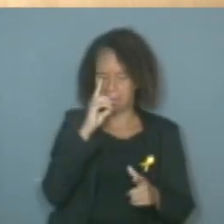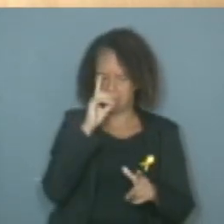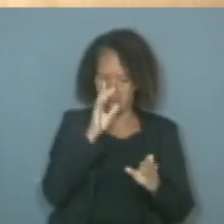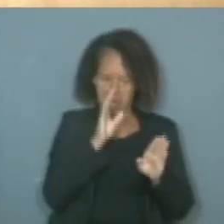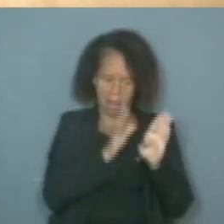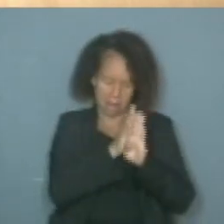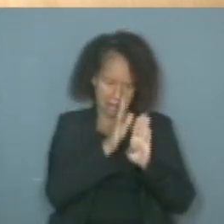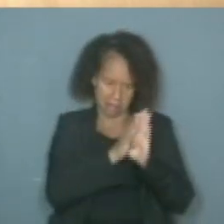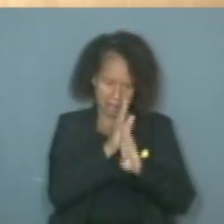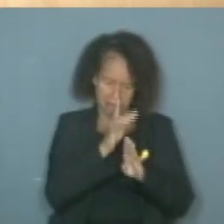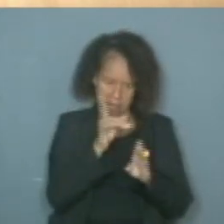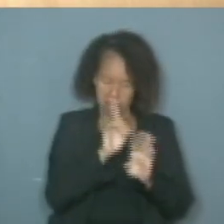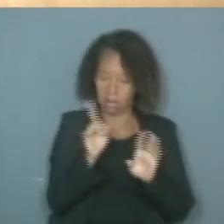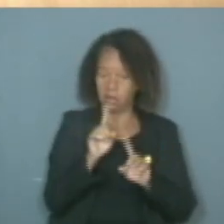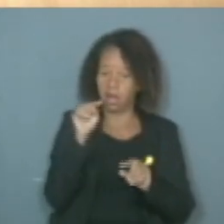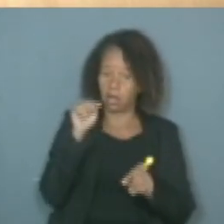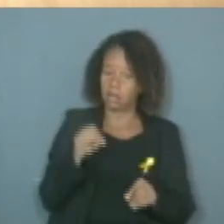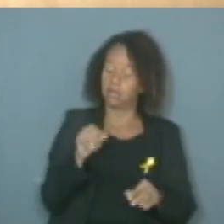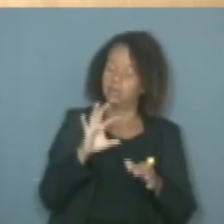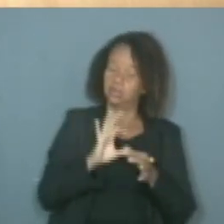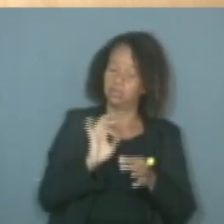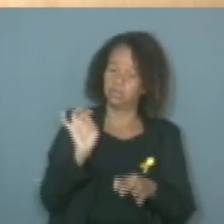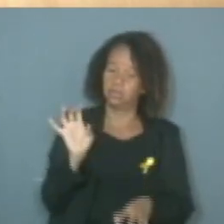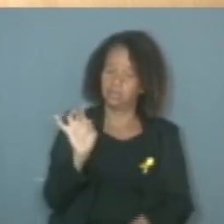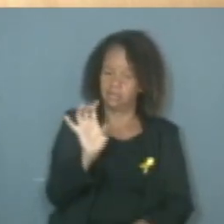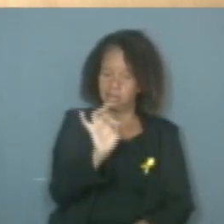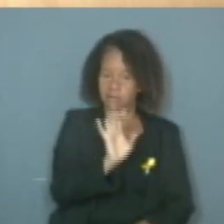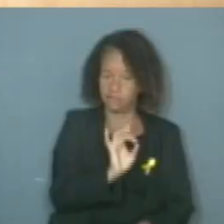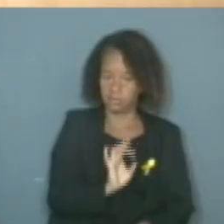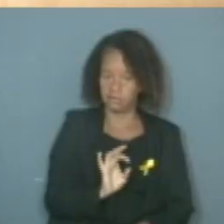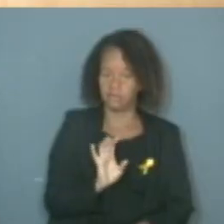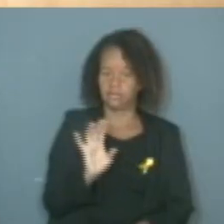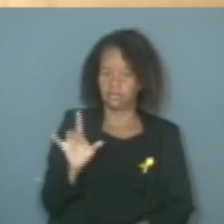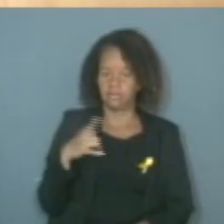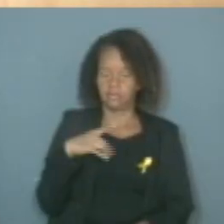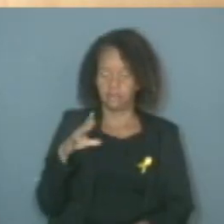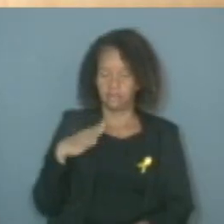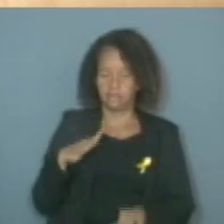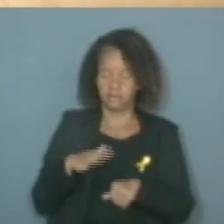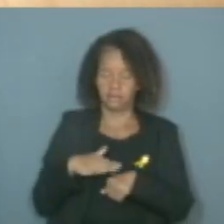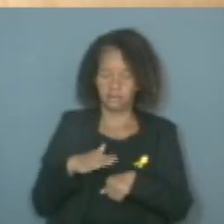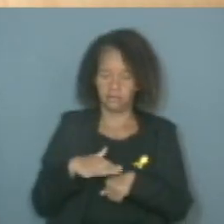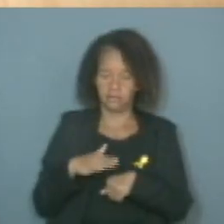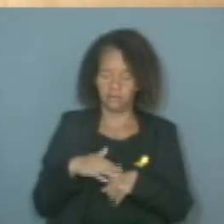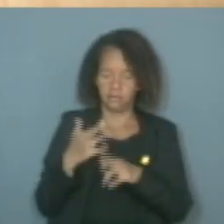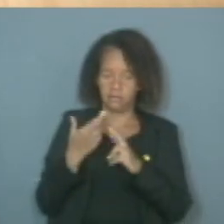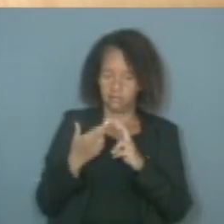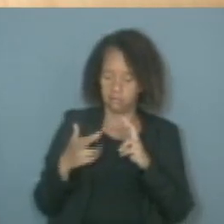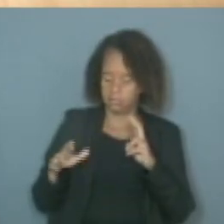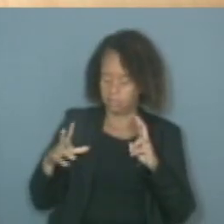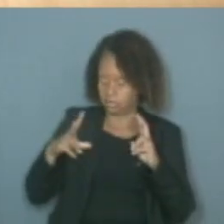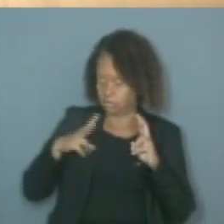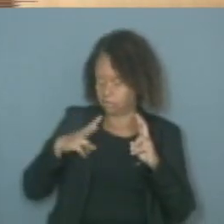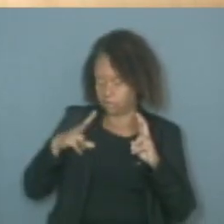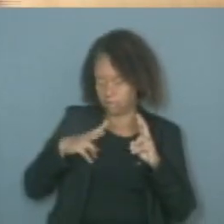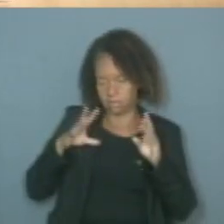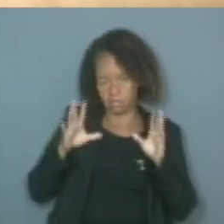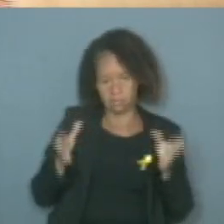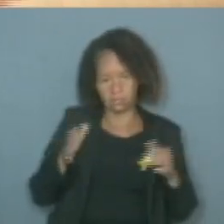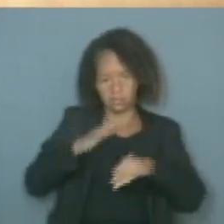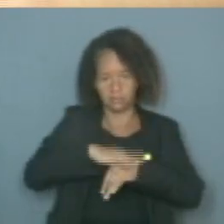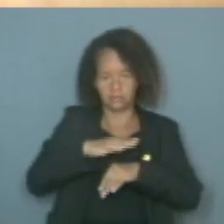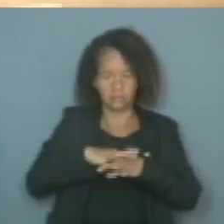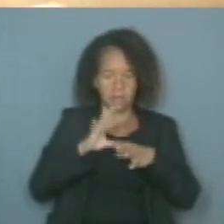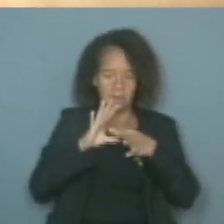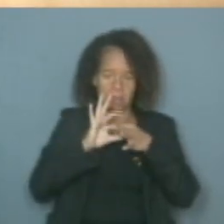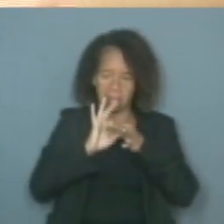Deixando bem claro isso. Aqui as posições são de cada um tem seu momento, cada um tem sua religiosidade e se coloca no momento que tem que